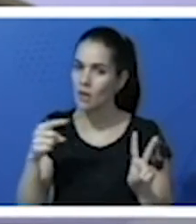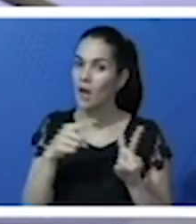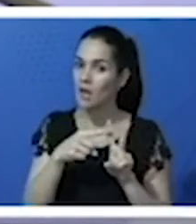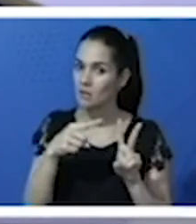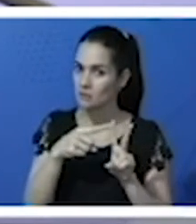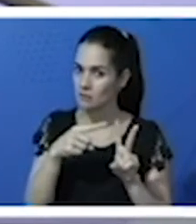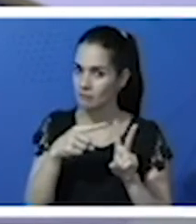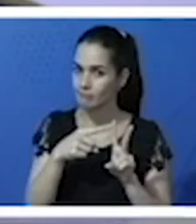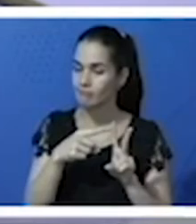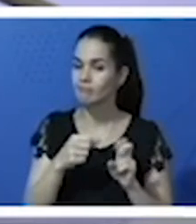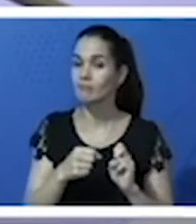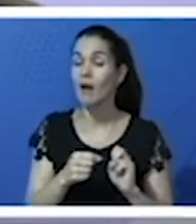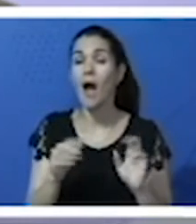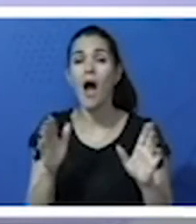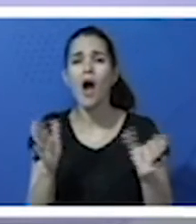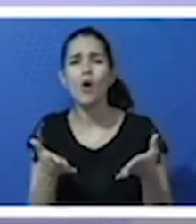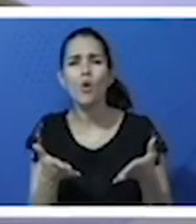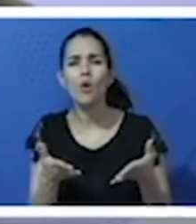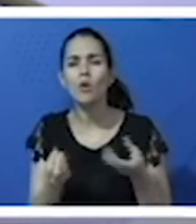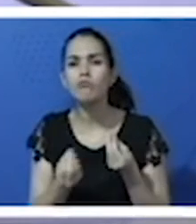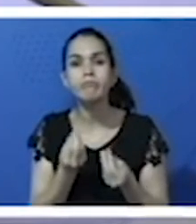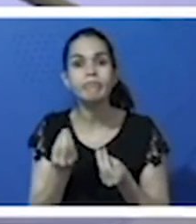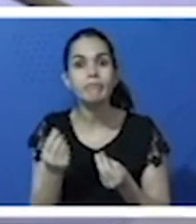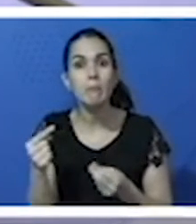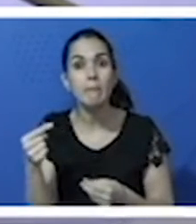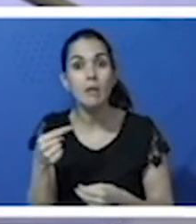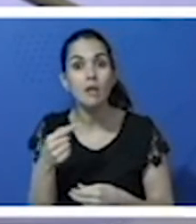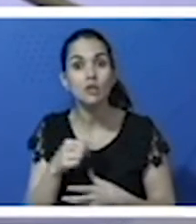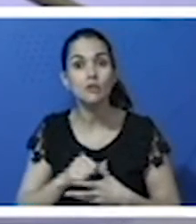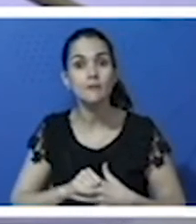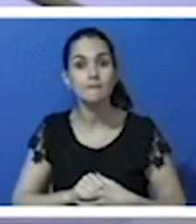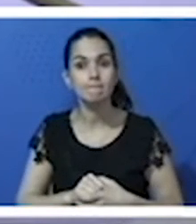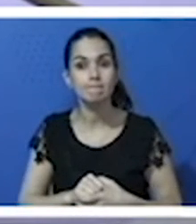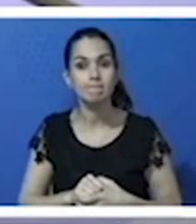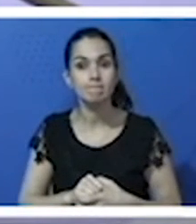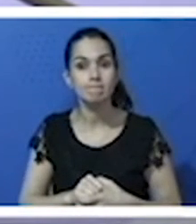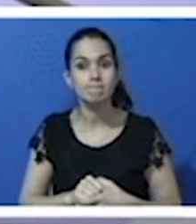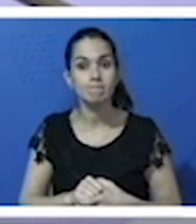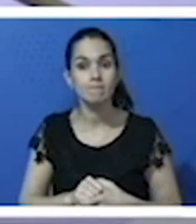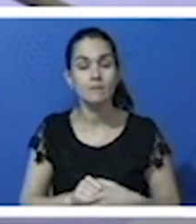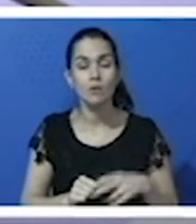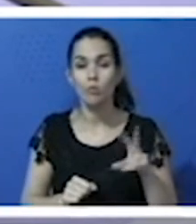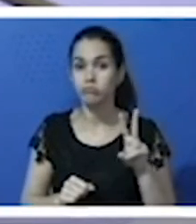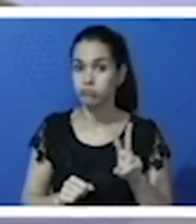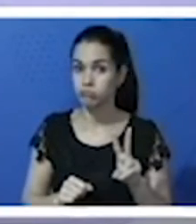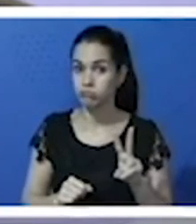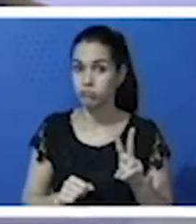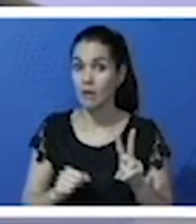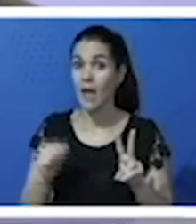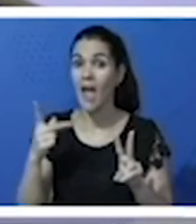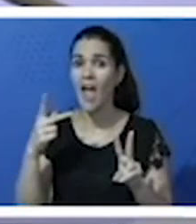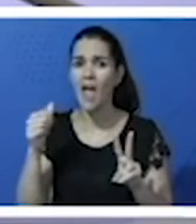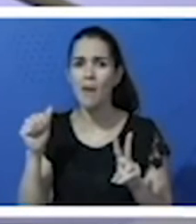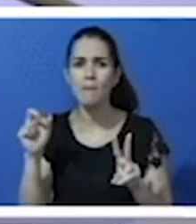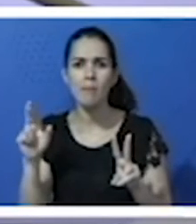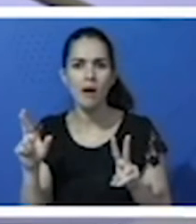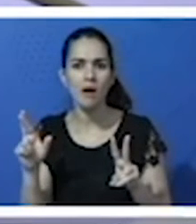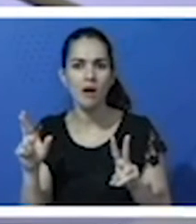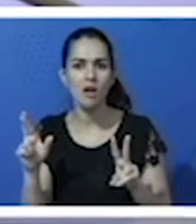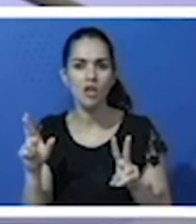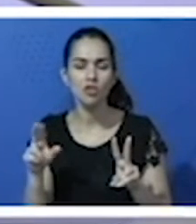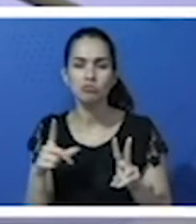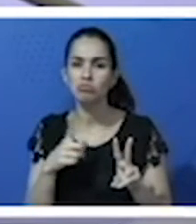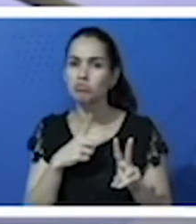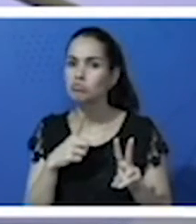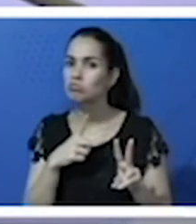lados. Só que aqui, ó, é uma raiz quadrada com índice par. Aqui é 2. E não tem, no conjunto